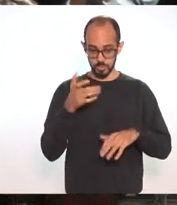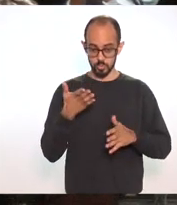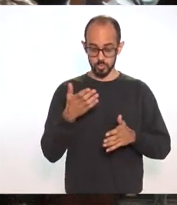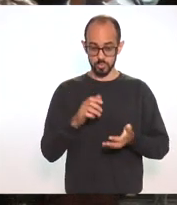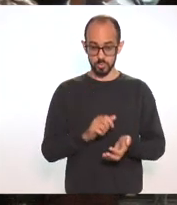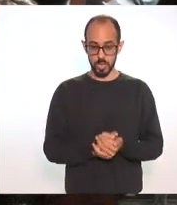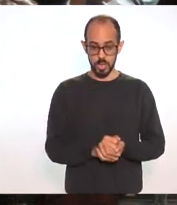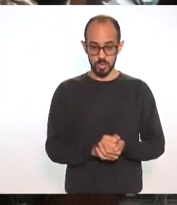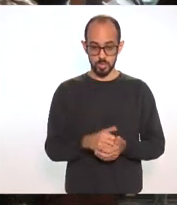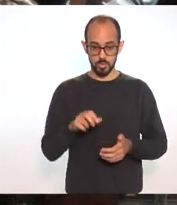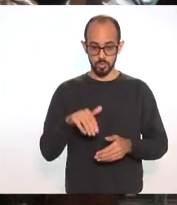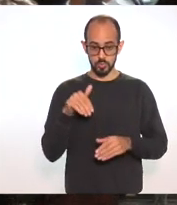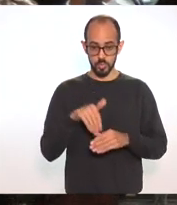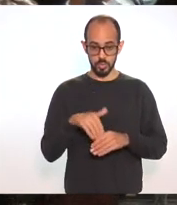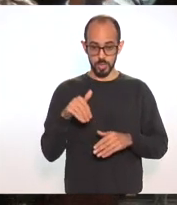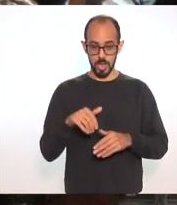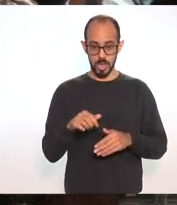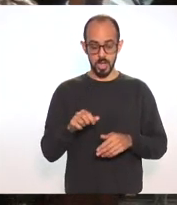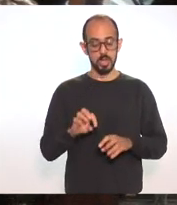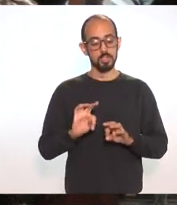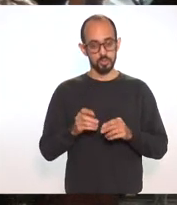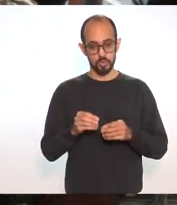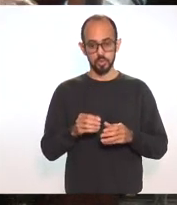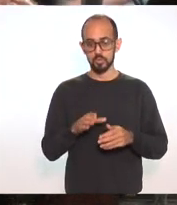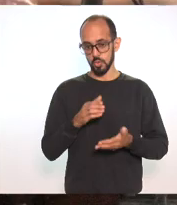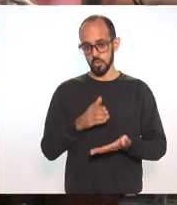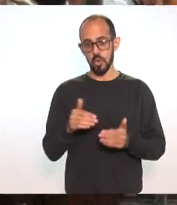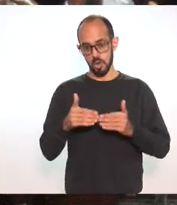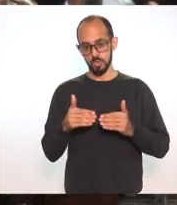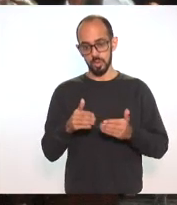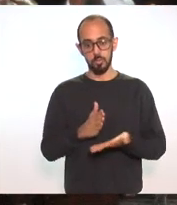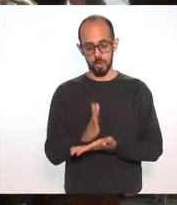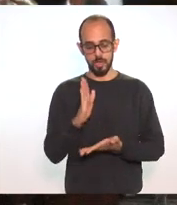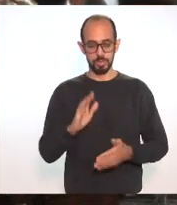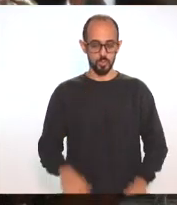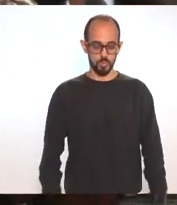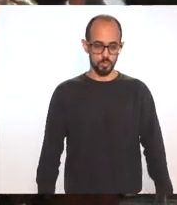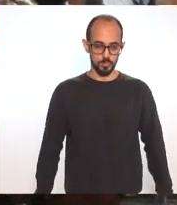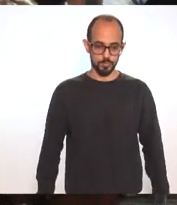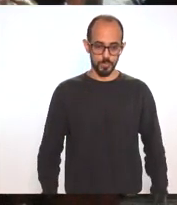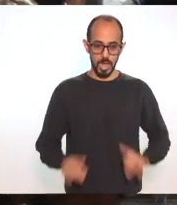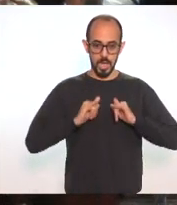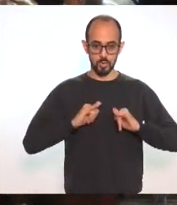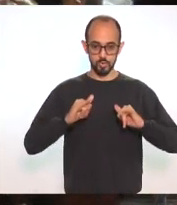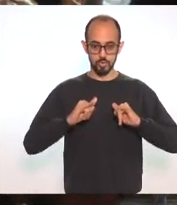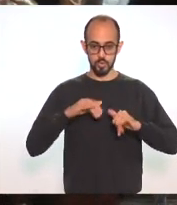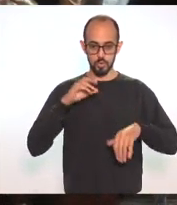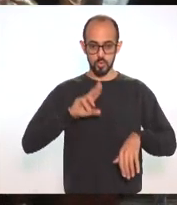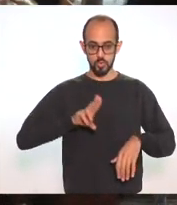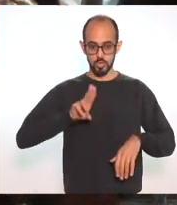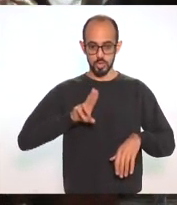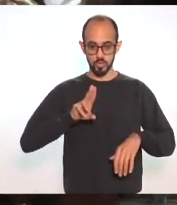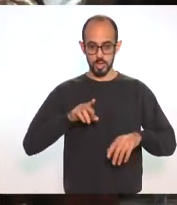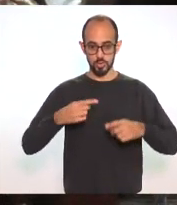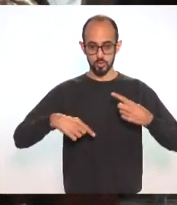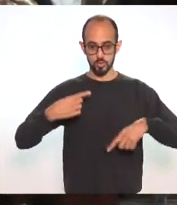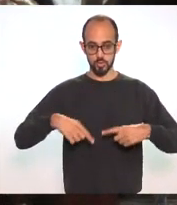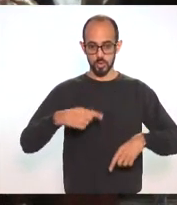substitutivo da CCJ. Os senhores que aprovam, permaneçam como estão, aprovado. Anuncio, em regime de urgência e discussão única, projeto de